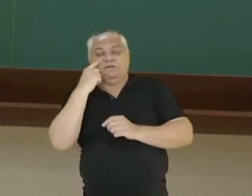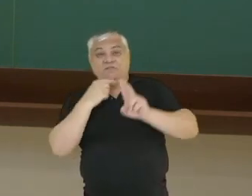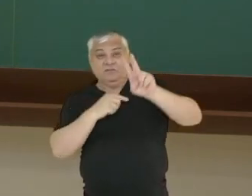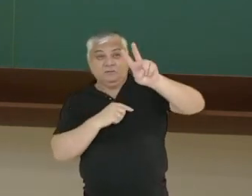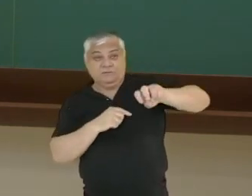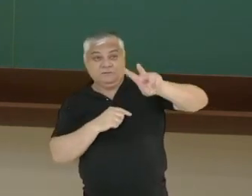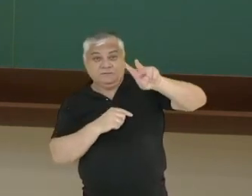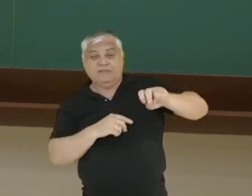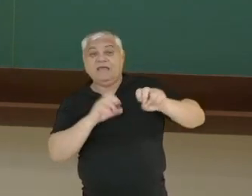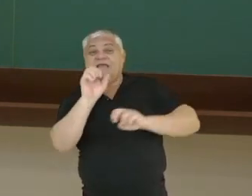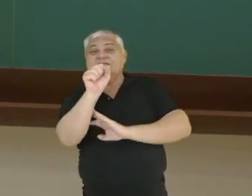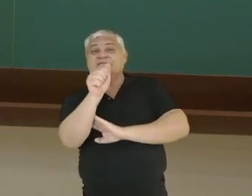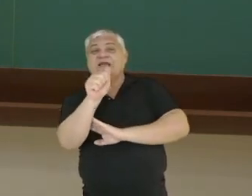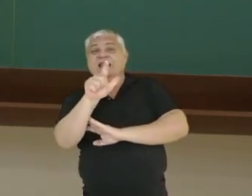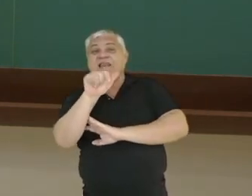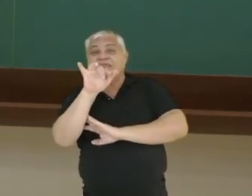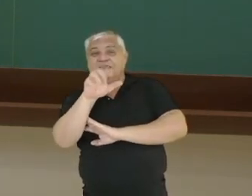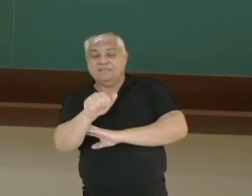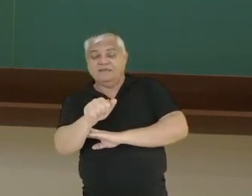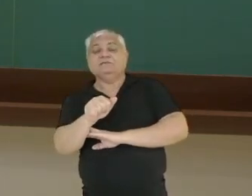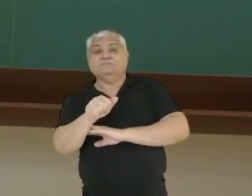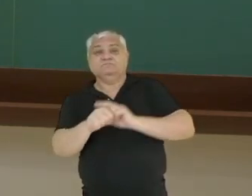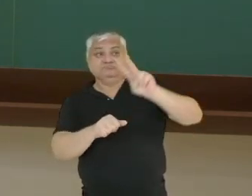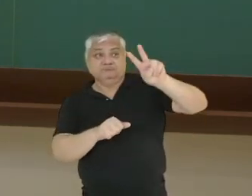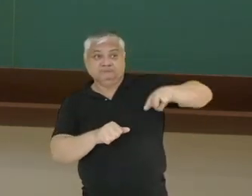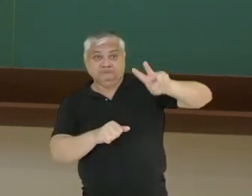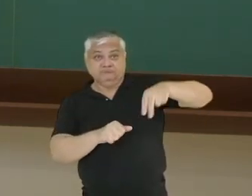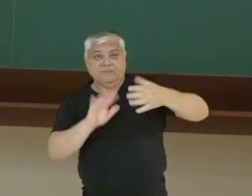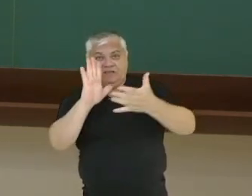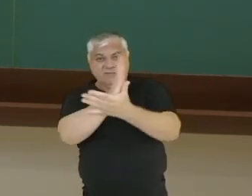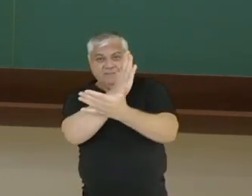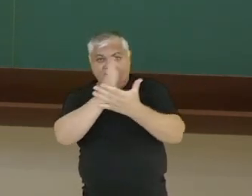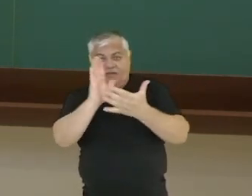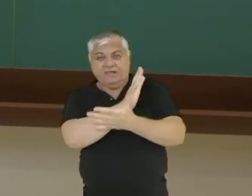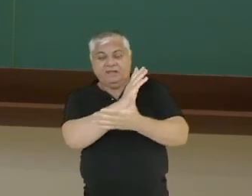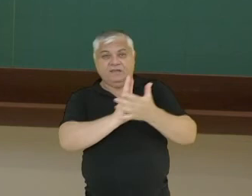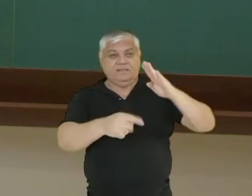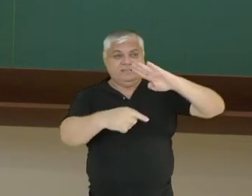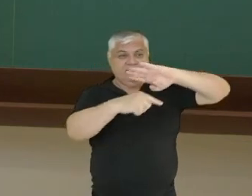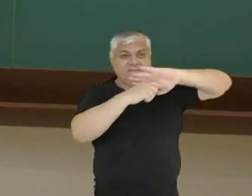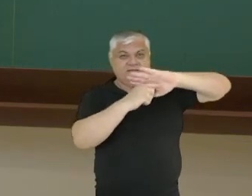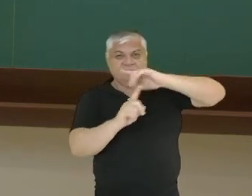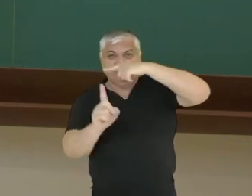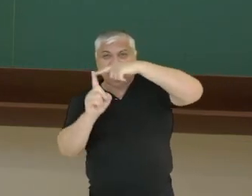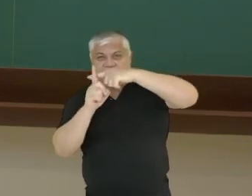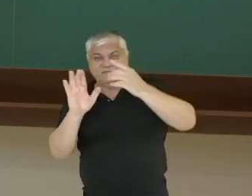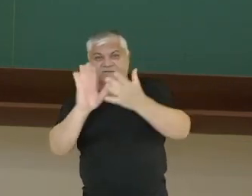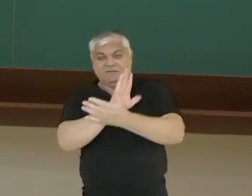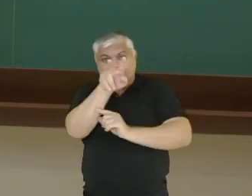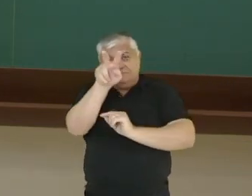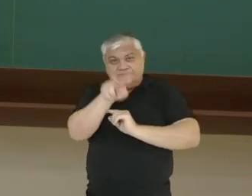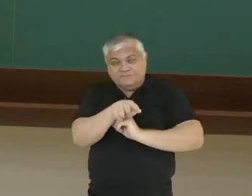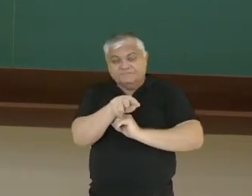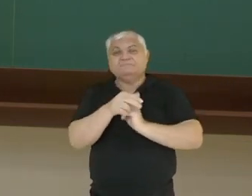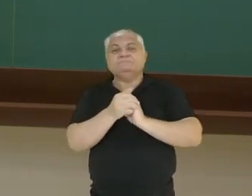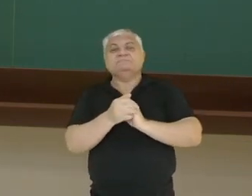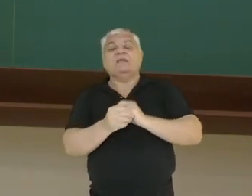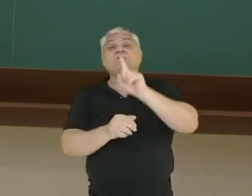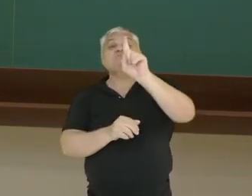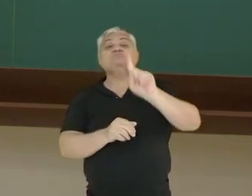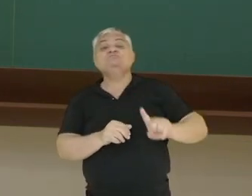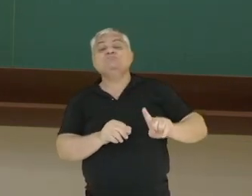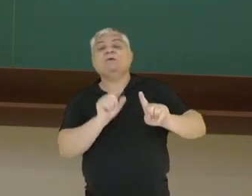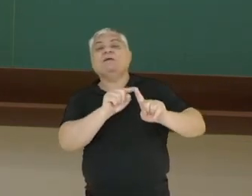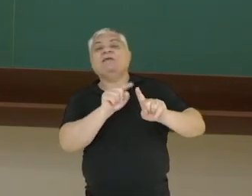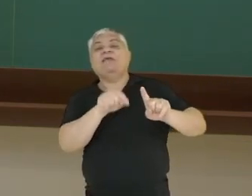ponte salina é representada, então, pelas duas barras que divide a parte positiva, a parte negativa da parte positiva, e a barra